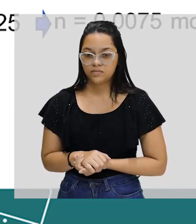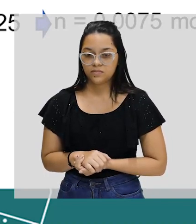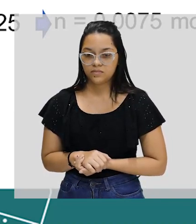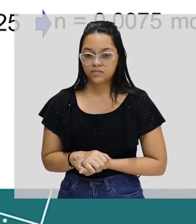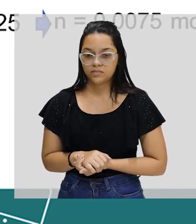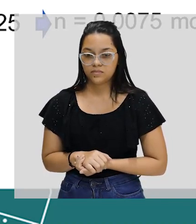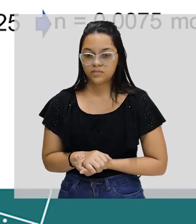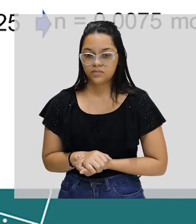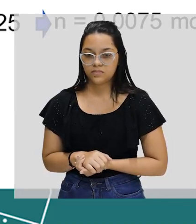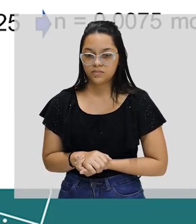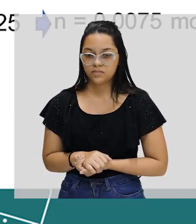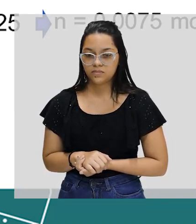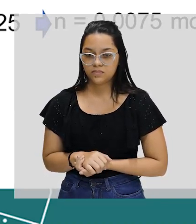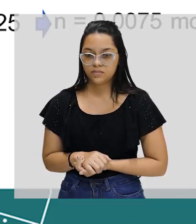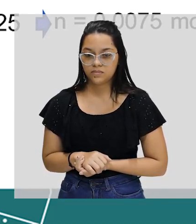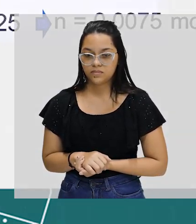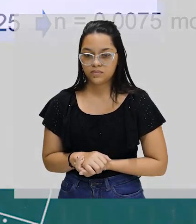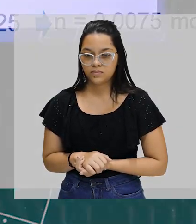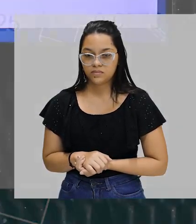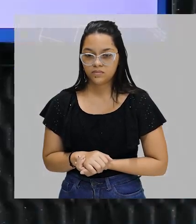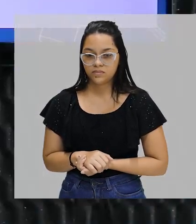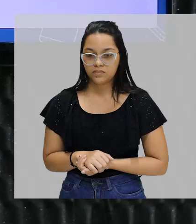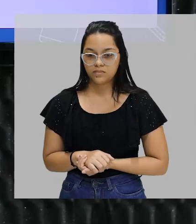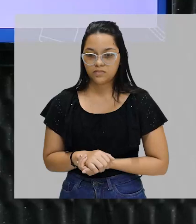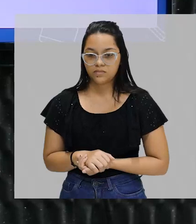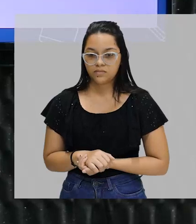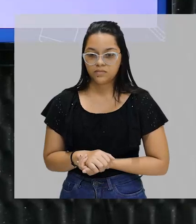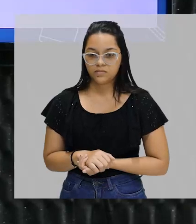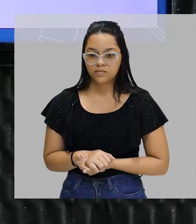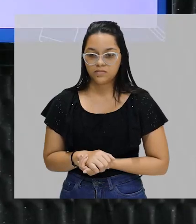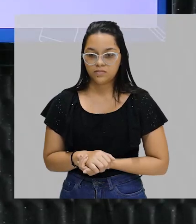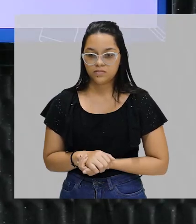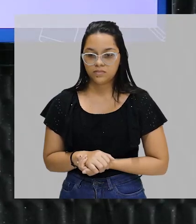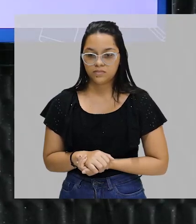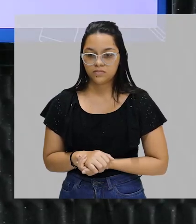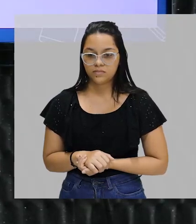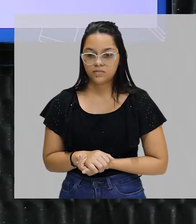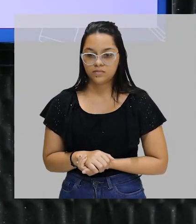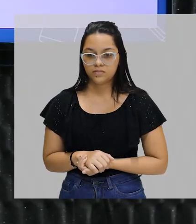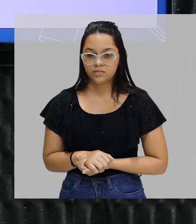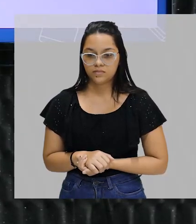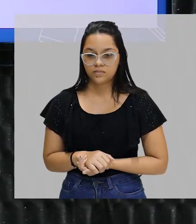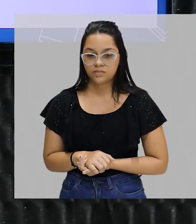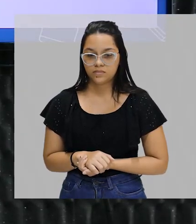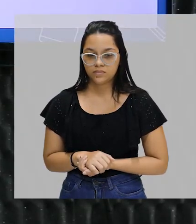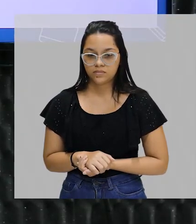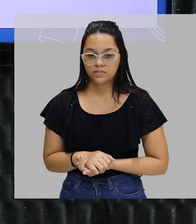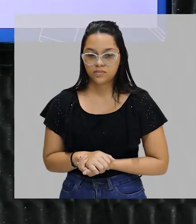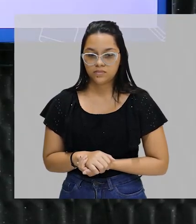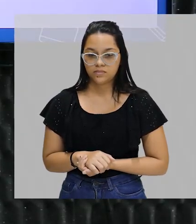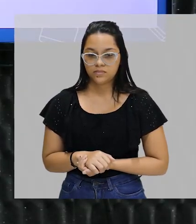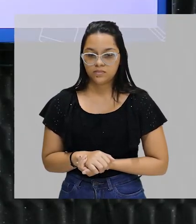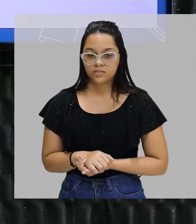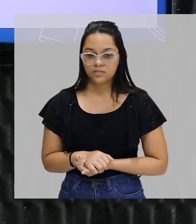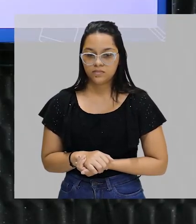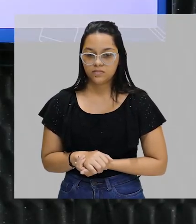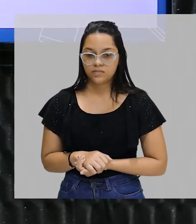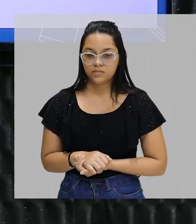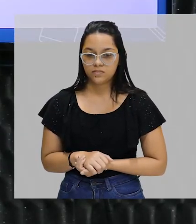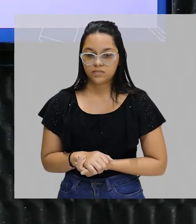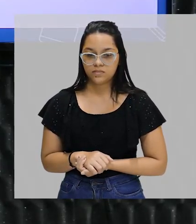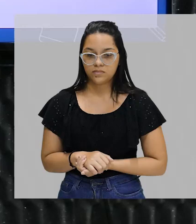0,150 ou 0,15 molar, necessário para neutralizar, até destaquei aqui, ó,